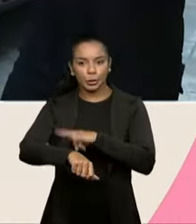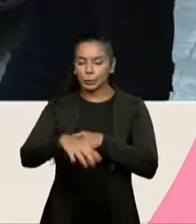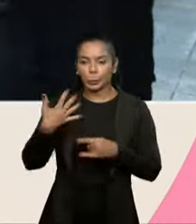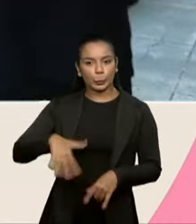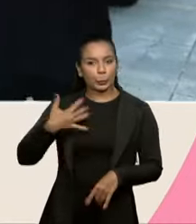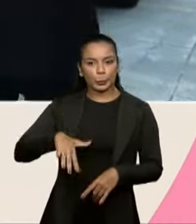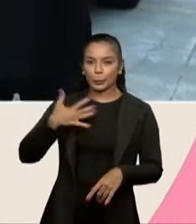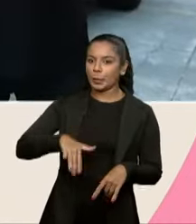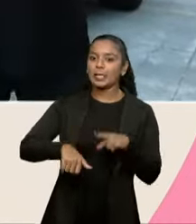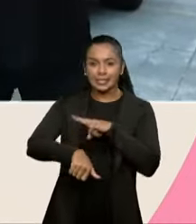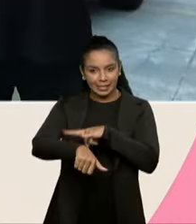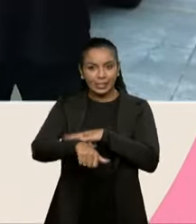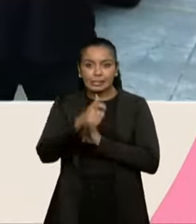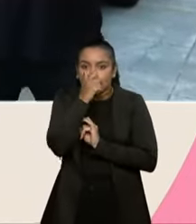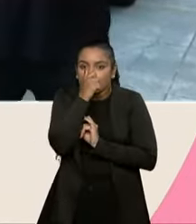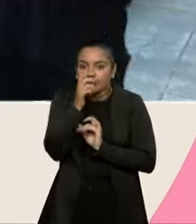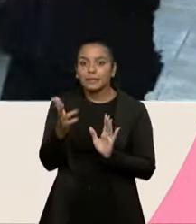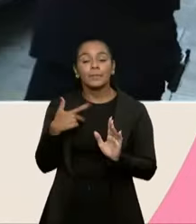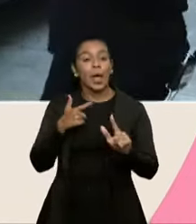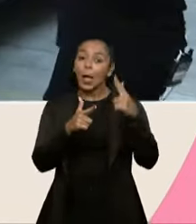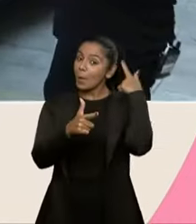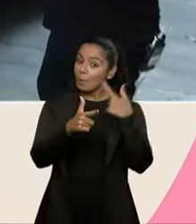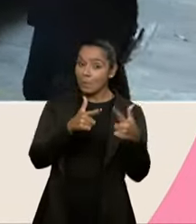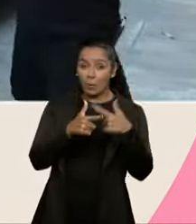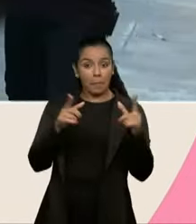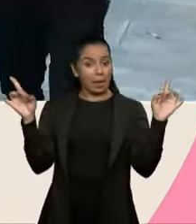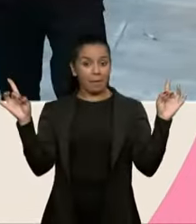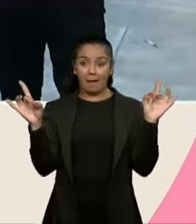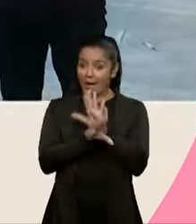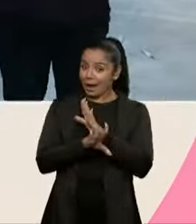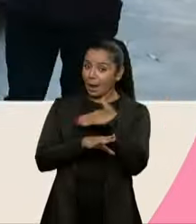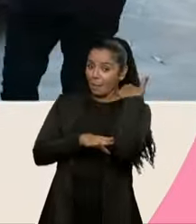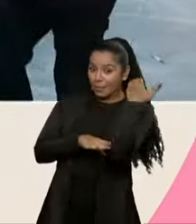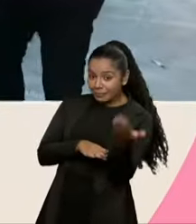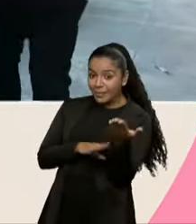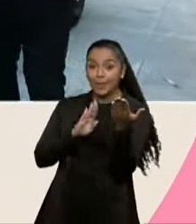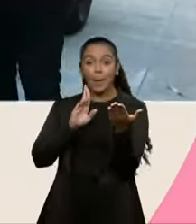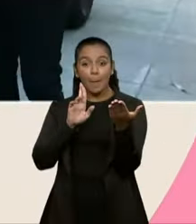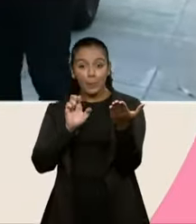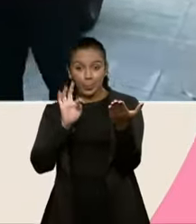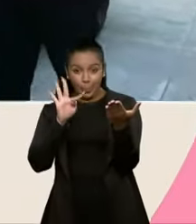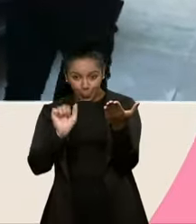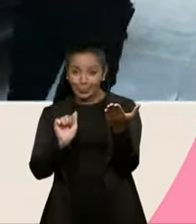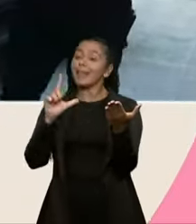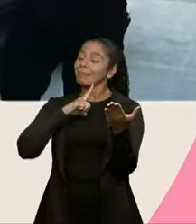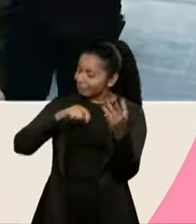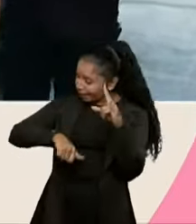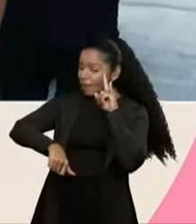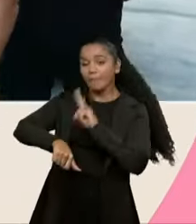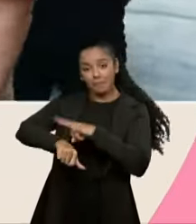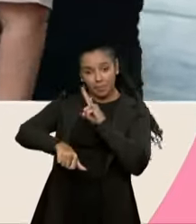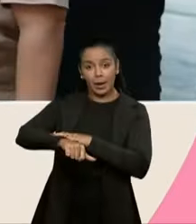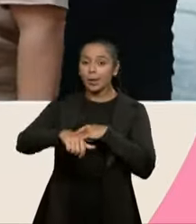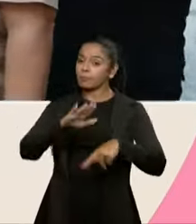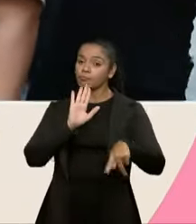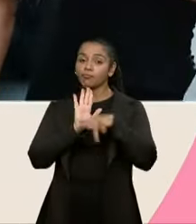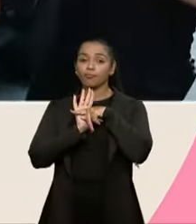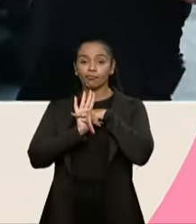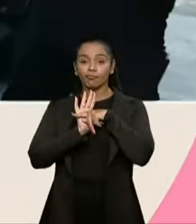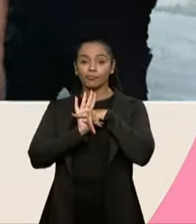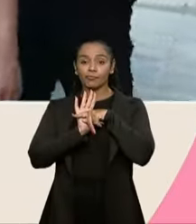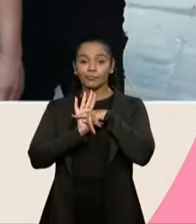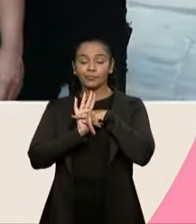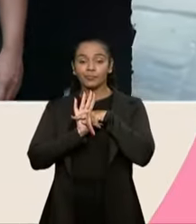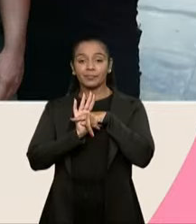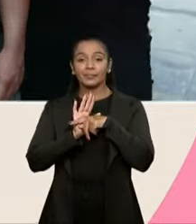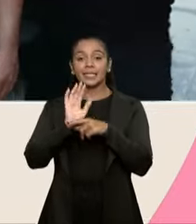Banheiro. Mas, Cissa, seus problemas acabaram. Aqui na Bruta, tem o banheiro reservado.